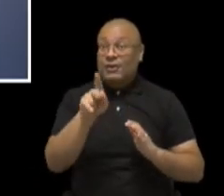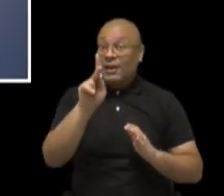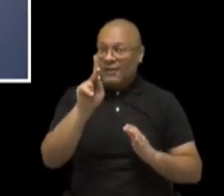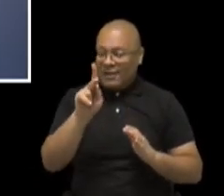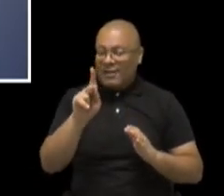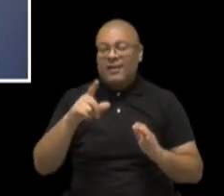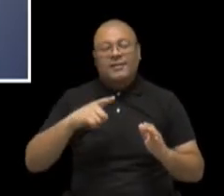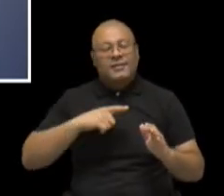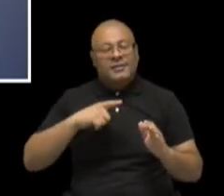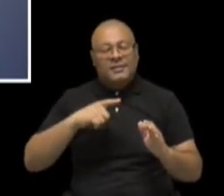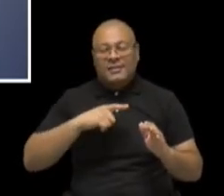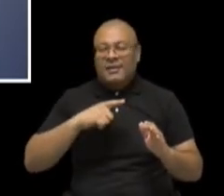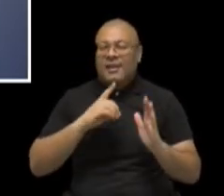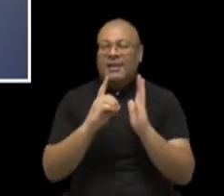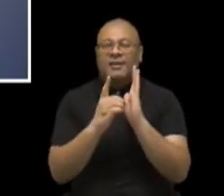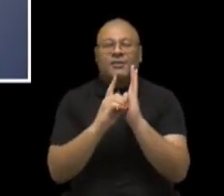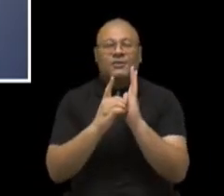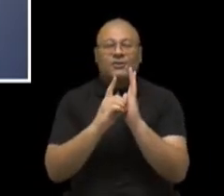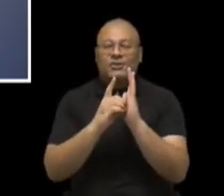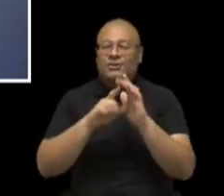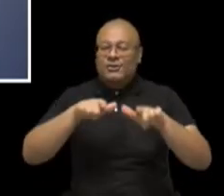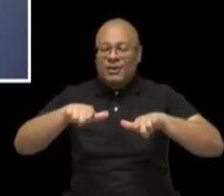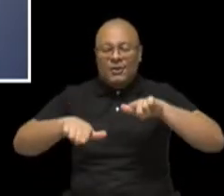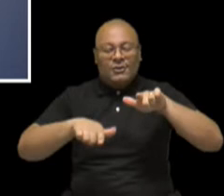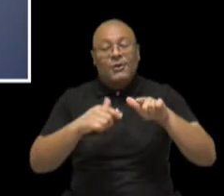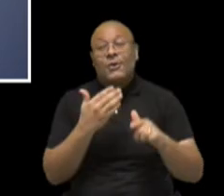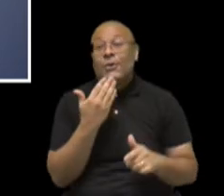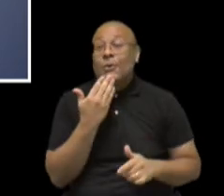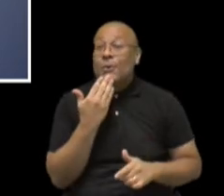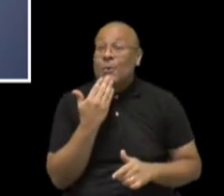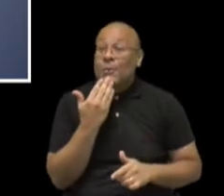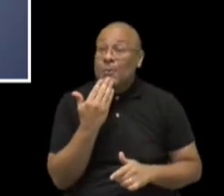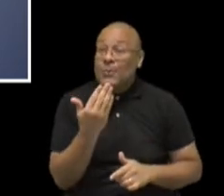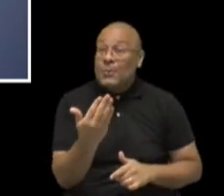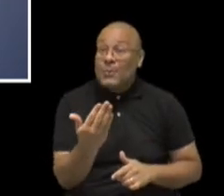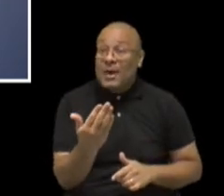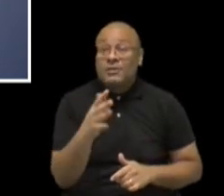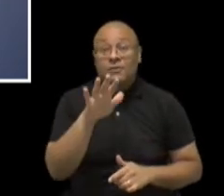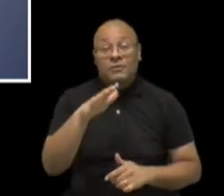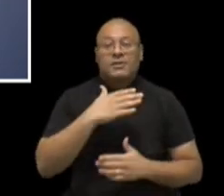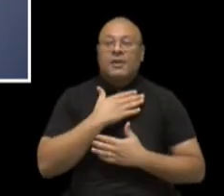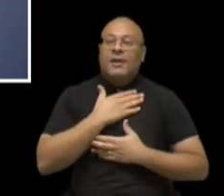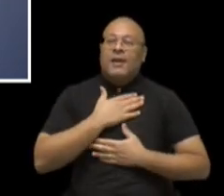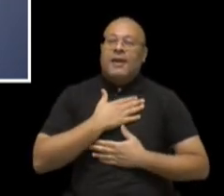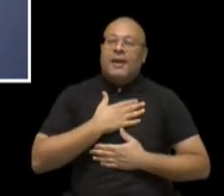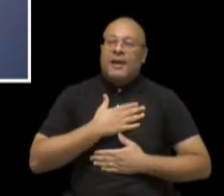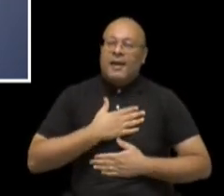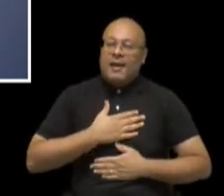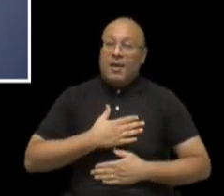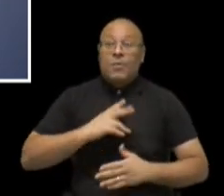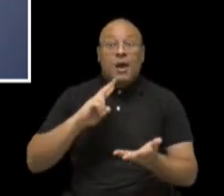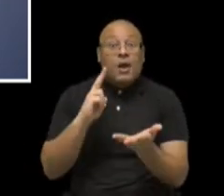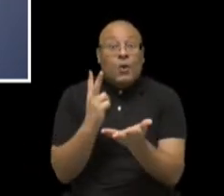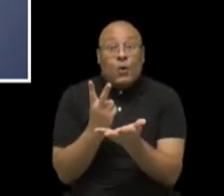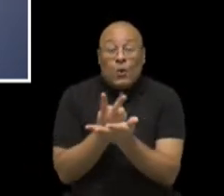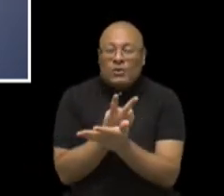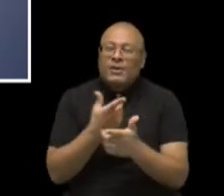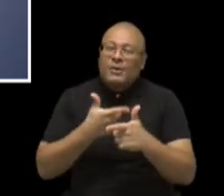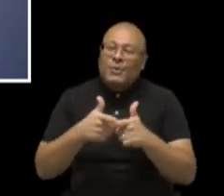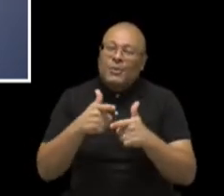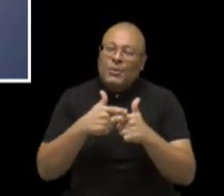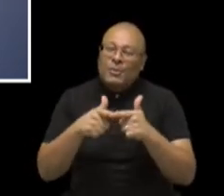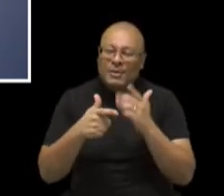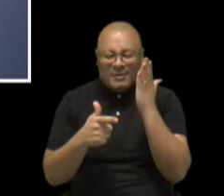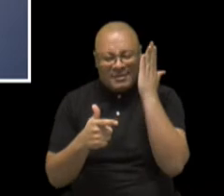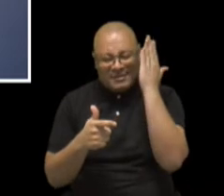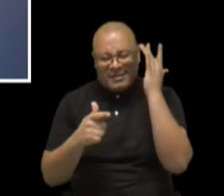de forma 100% online. Então eu peço que vocês tenham muita calma nessa hora, caso aconteça aqueles probleminhas